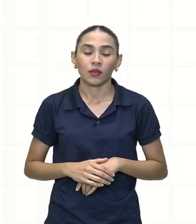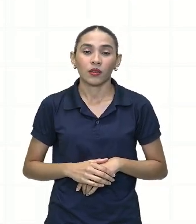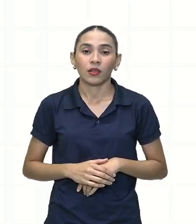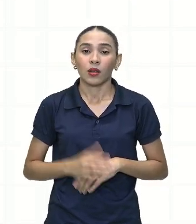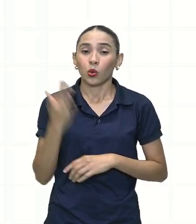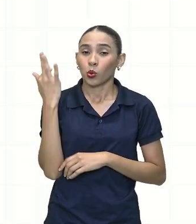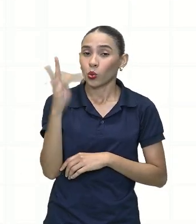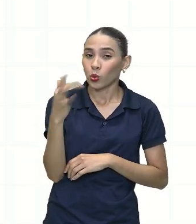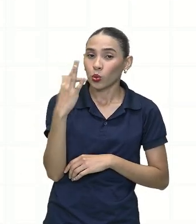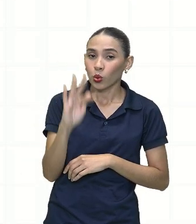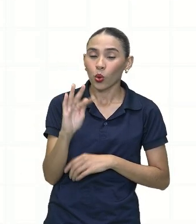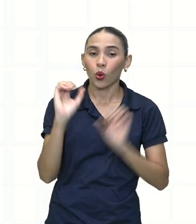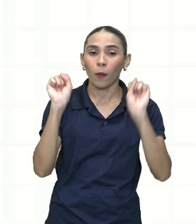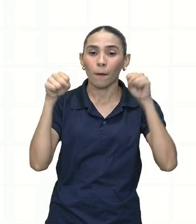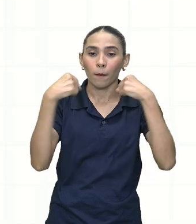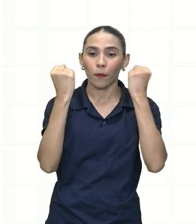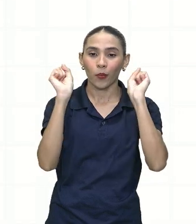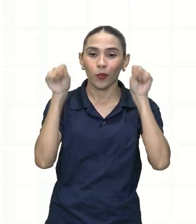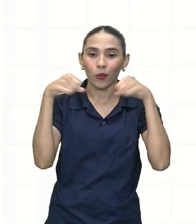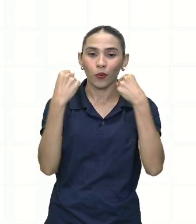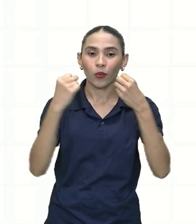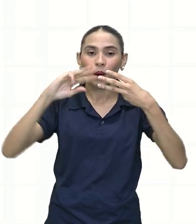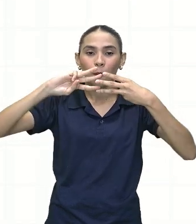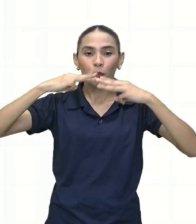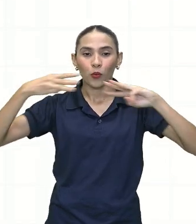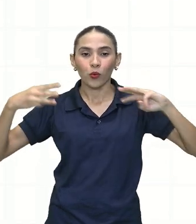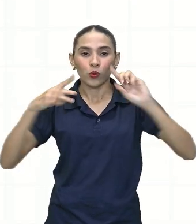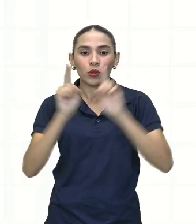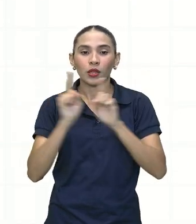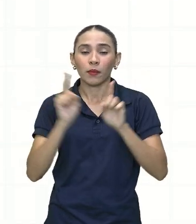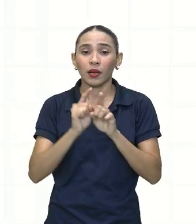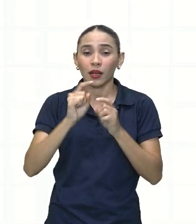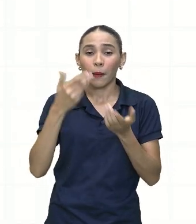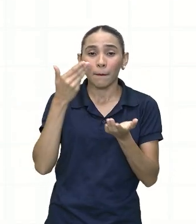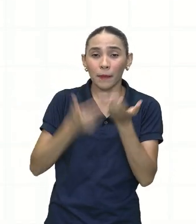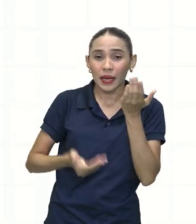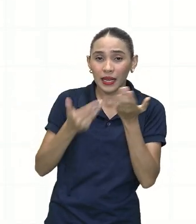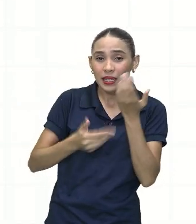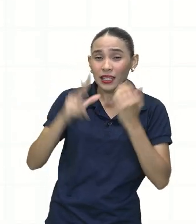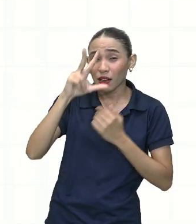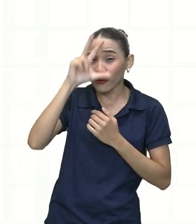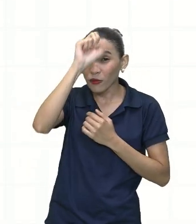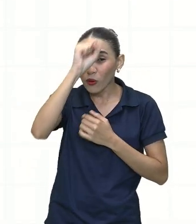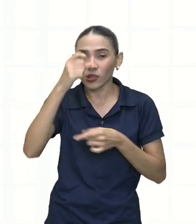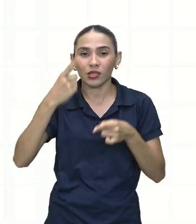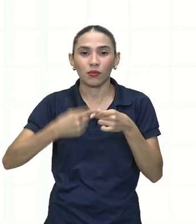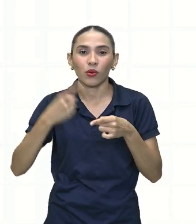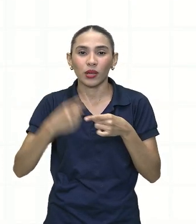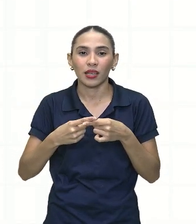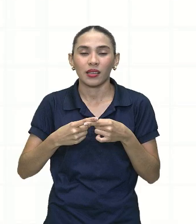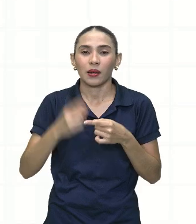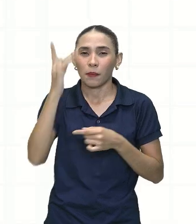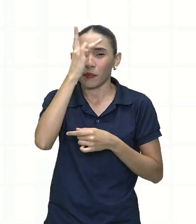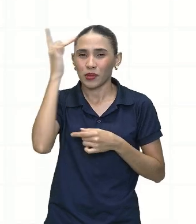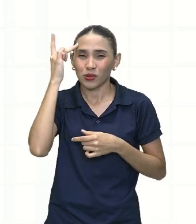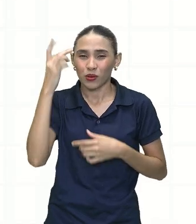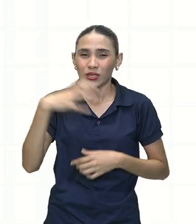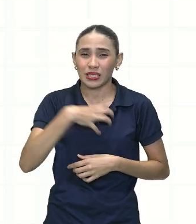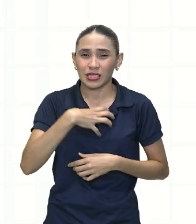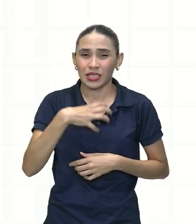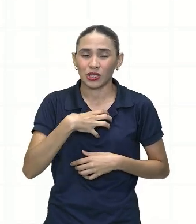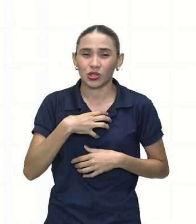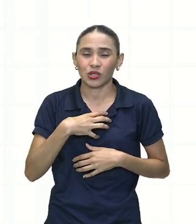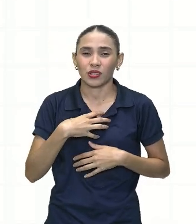nos músculos, diminuição da força física, a pessoa fica fraca, né? A pessoa, ela tá